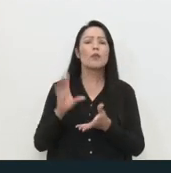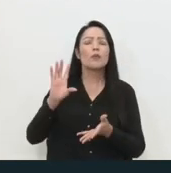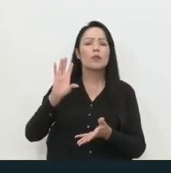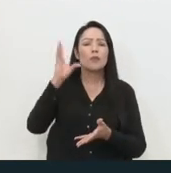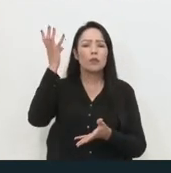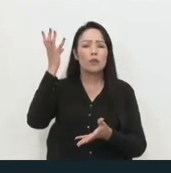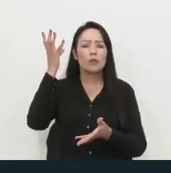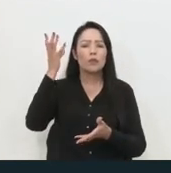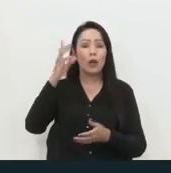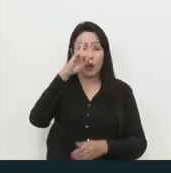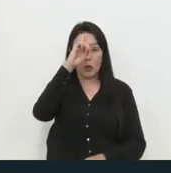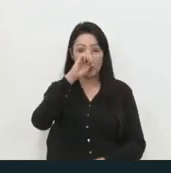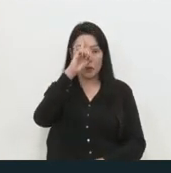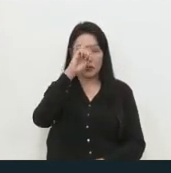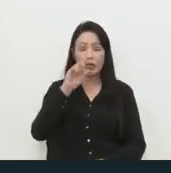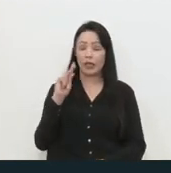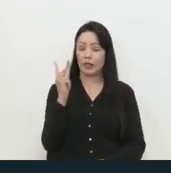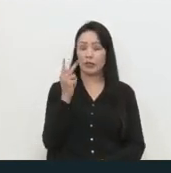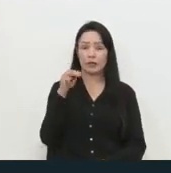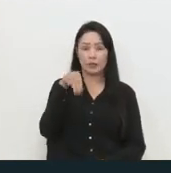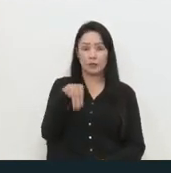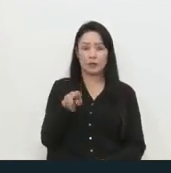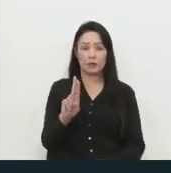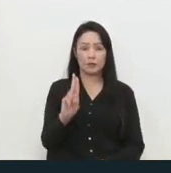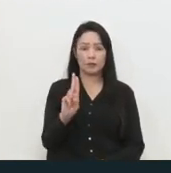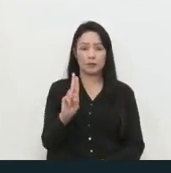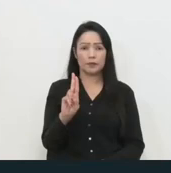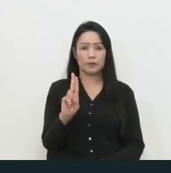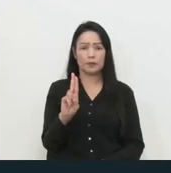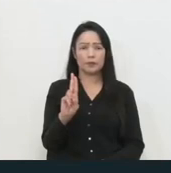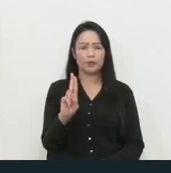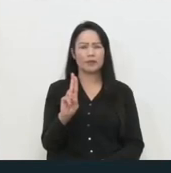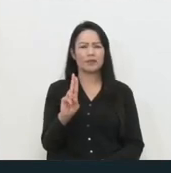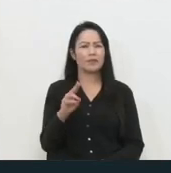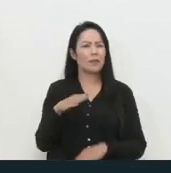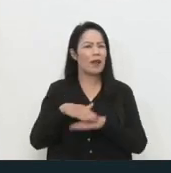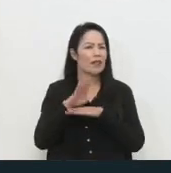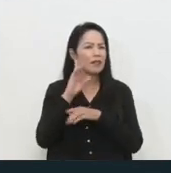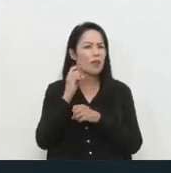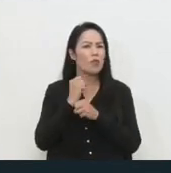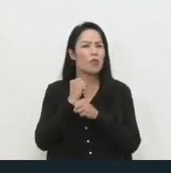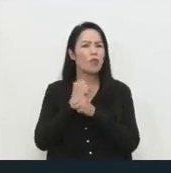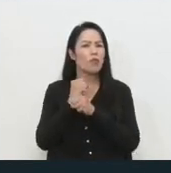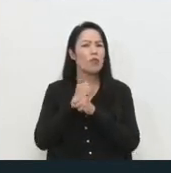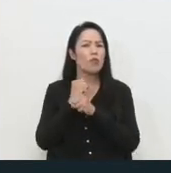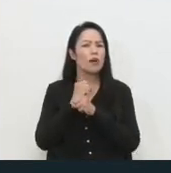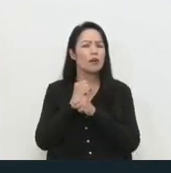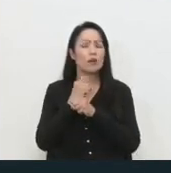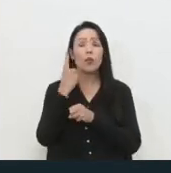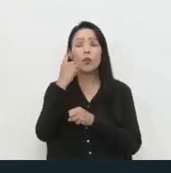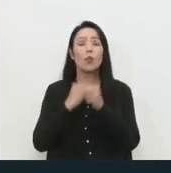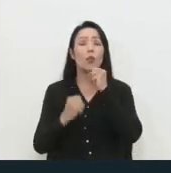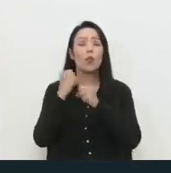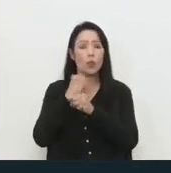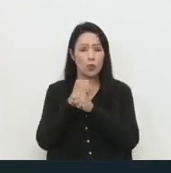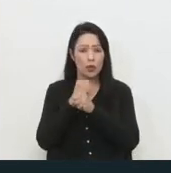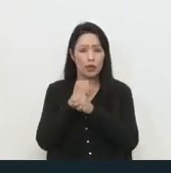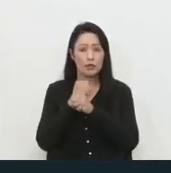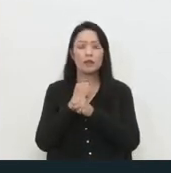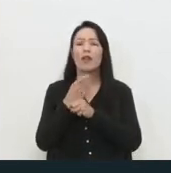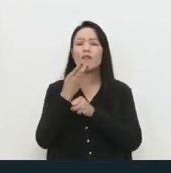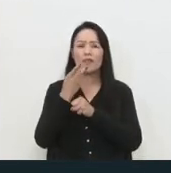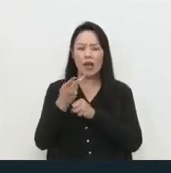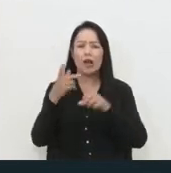no Hospital hmu tem mais de um ano que eu tô falando a respeito da chuva